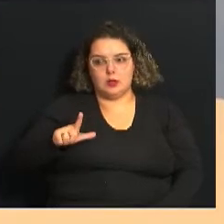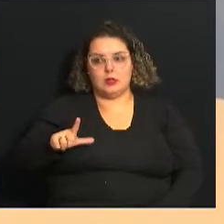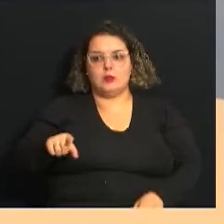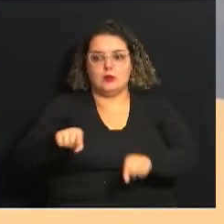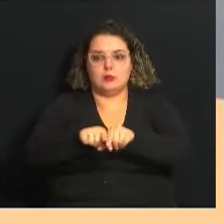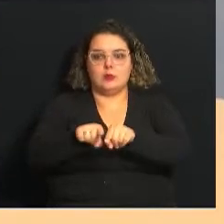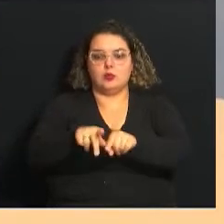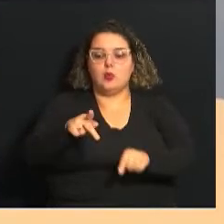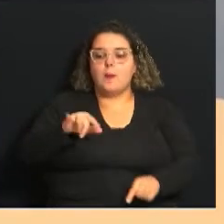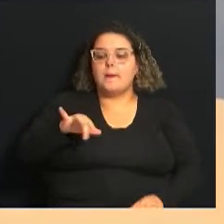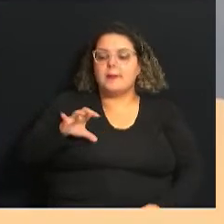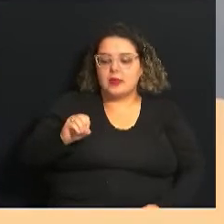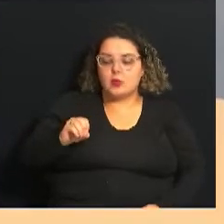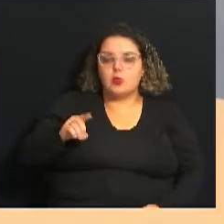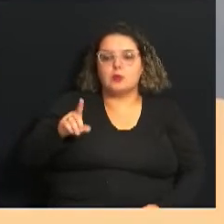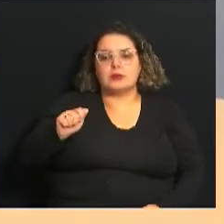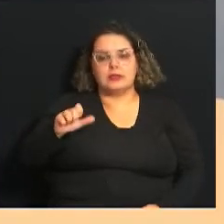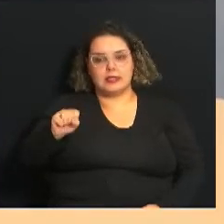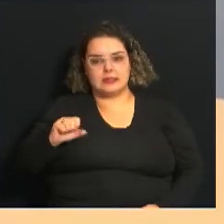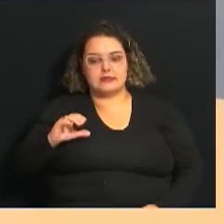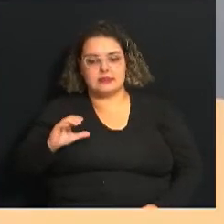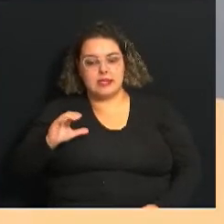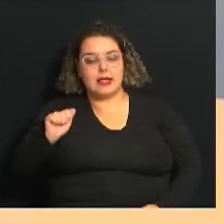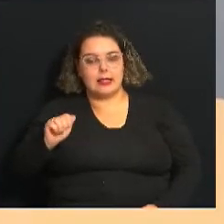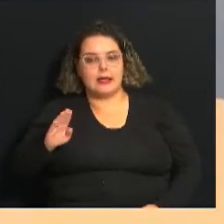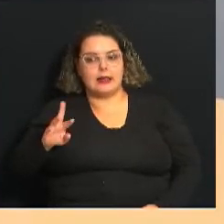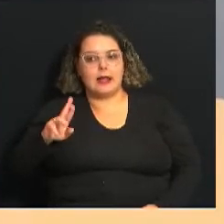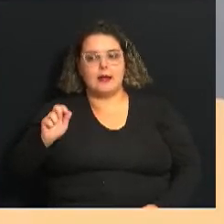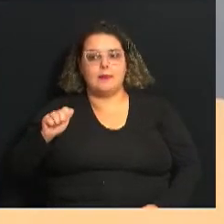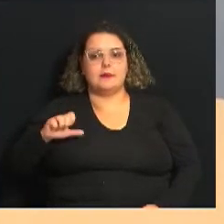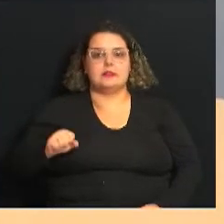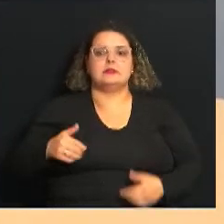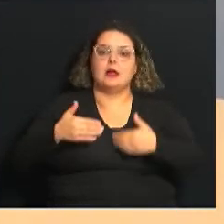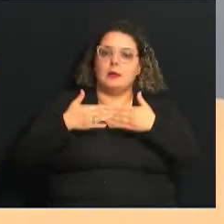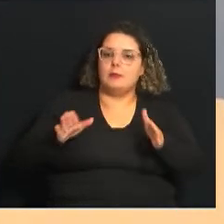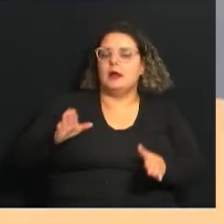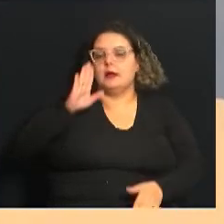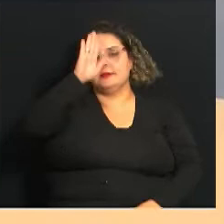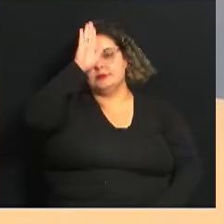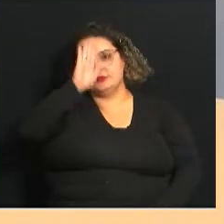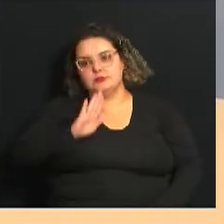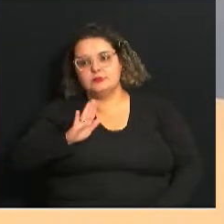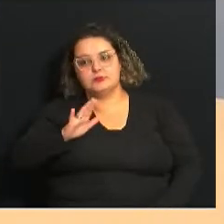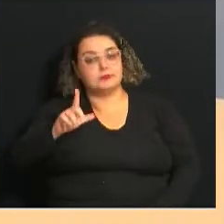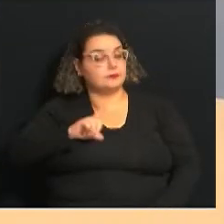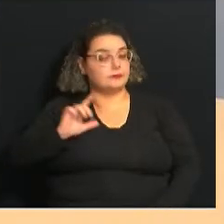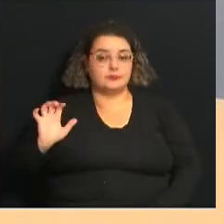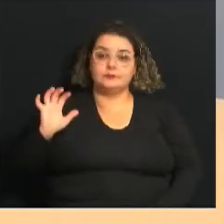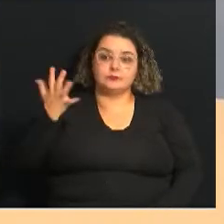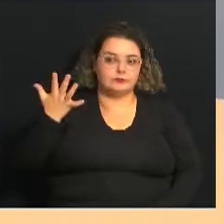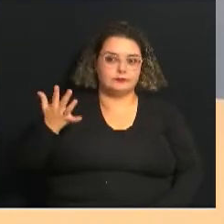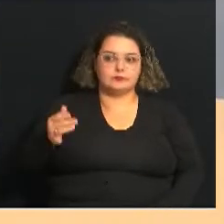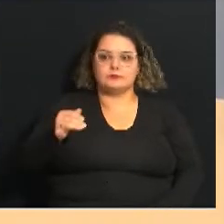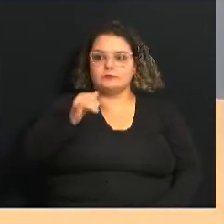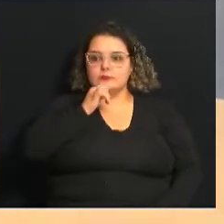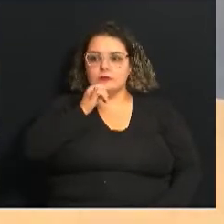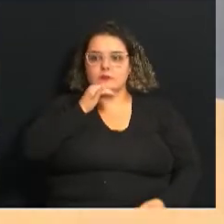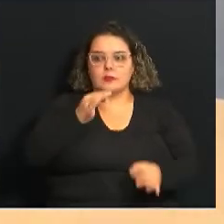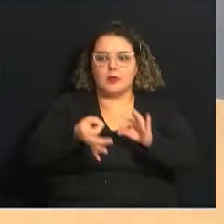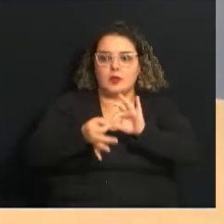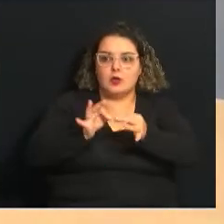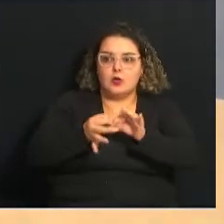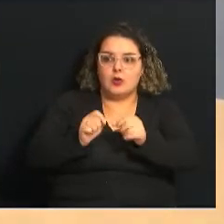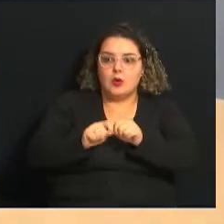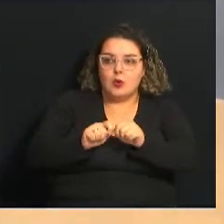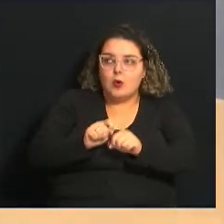Cabras. Essa programação, como eu disse, é aberta, é gratuita, e vão estar sendo realizadas, por exemplo, oficinas de lançamento de foguetes